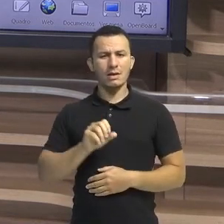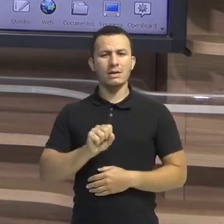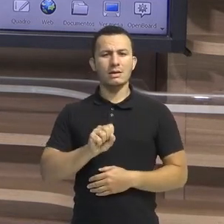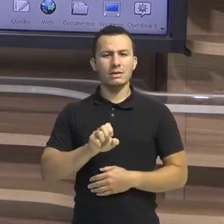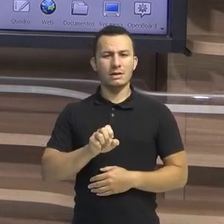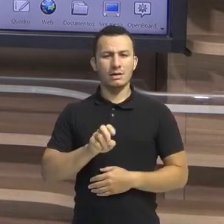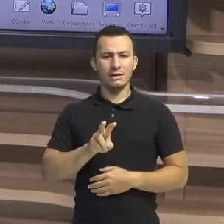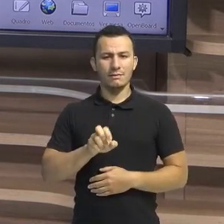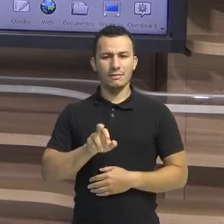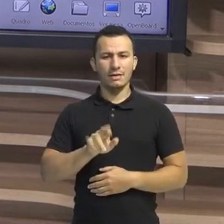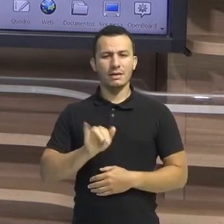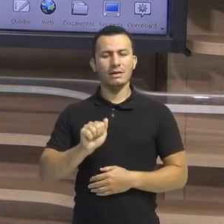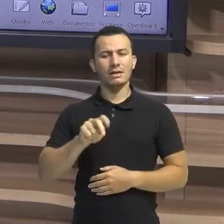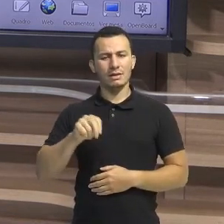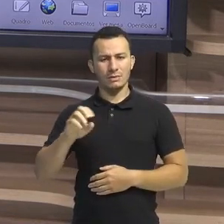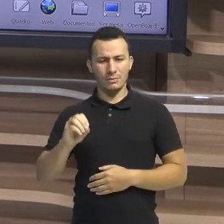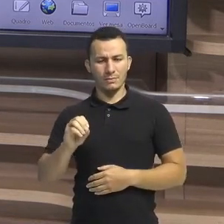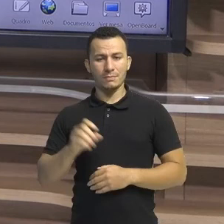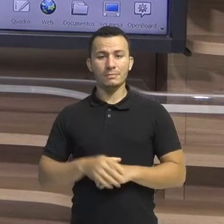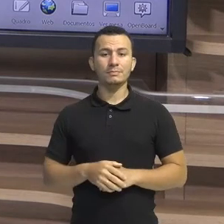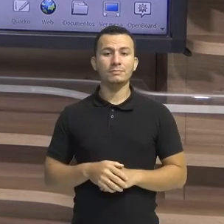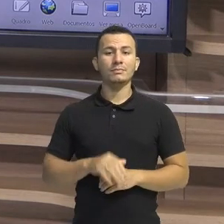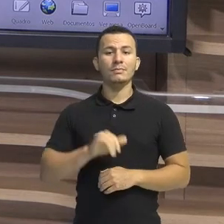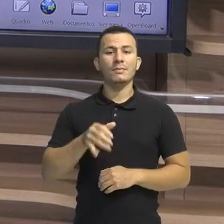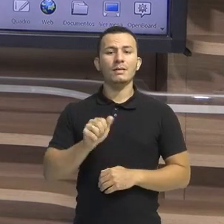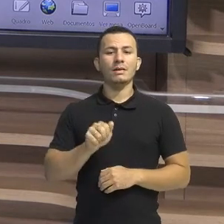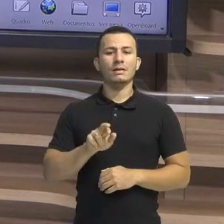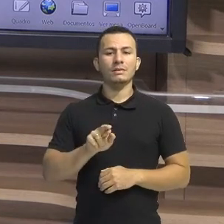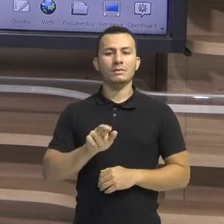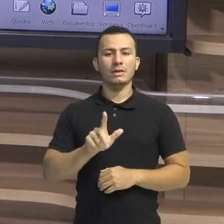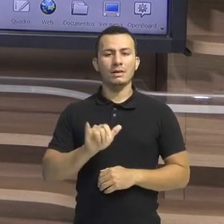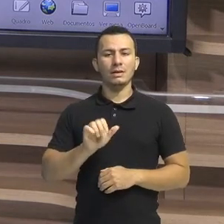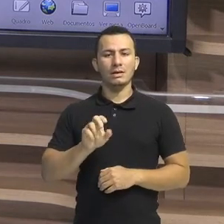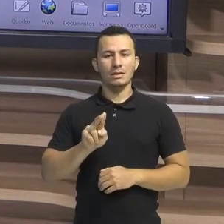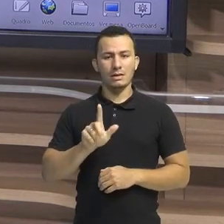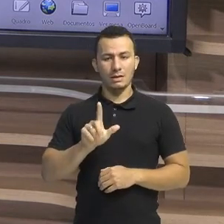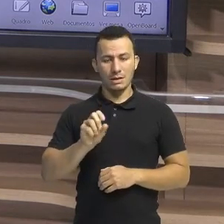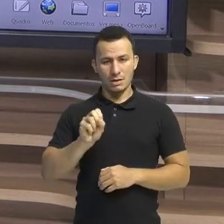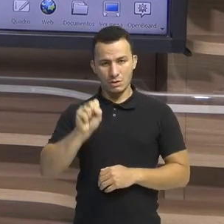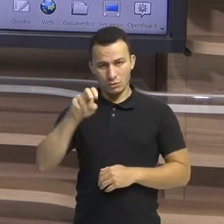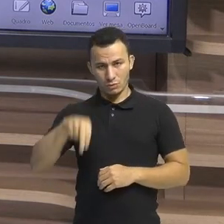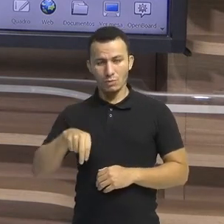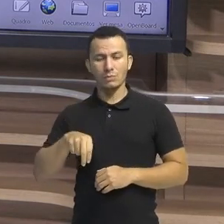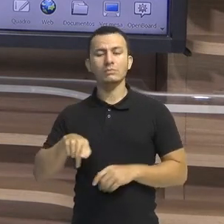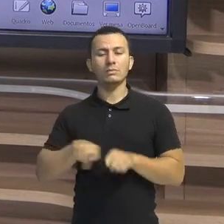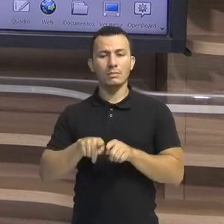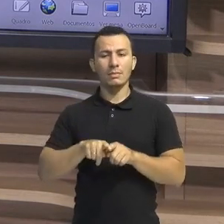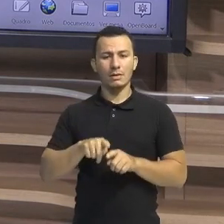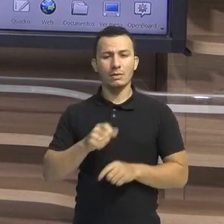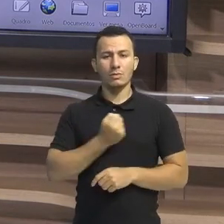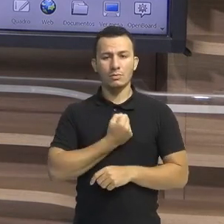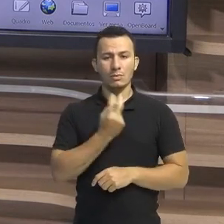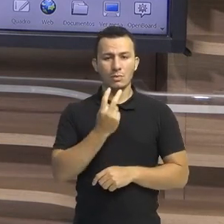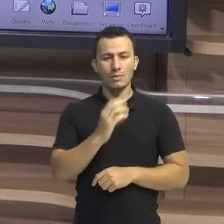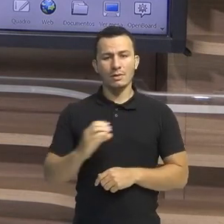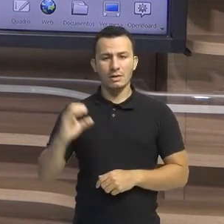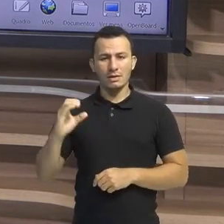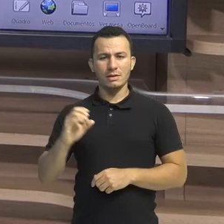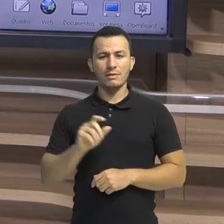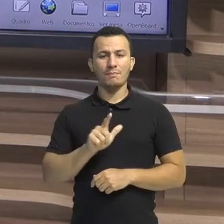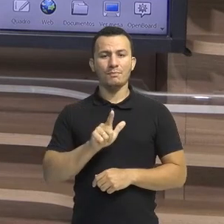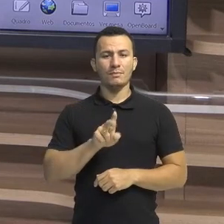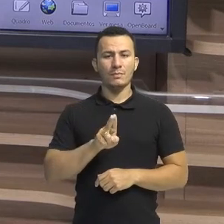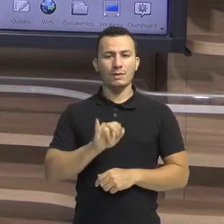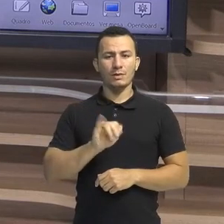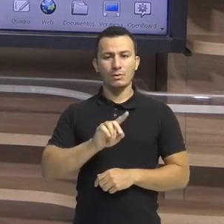Severiano. Jarlisson, questão 2 é a letra C, lá da Escola Estadual Rio Preto da Eva. Luísa Dayana,